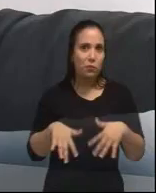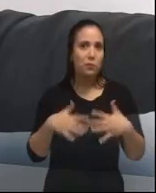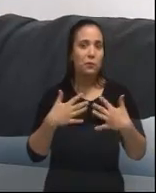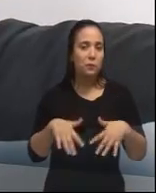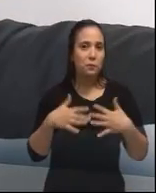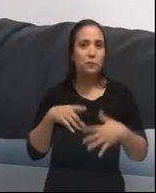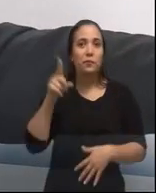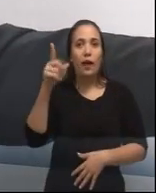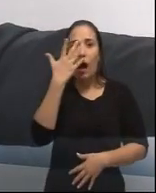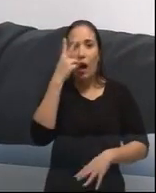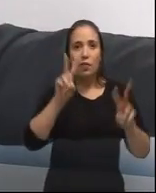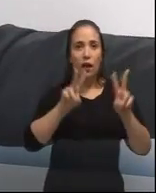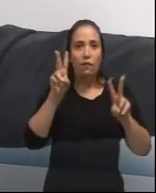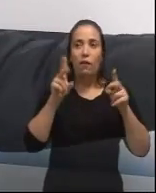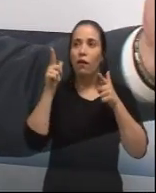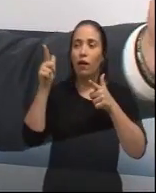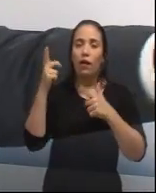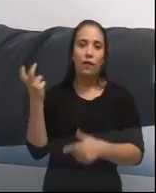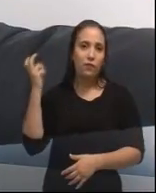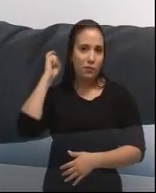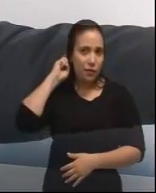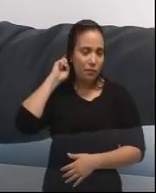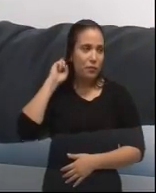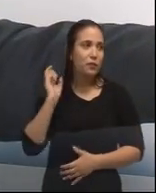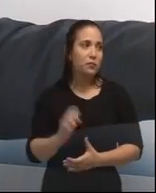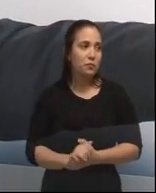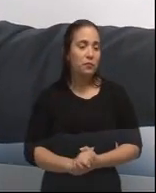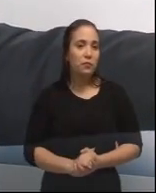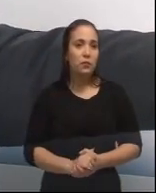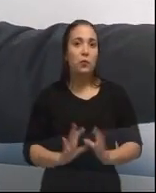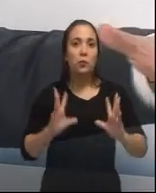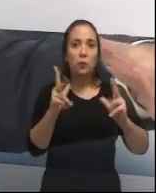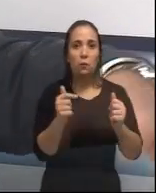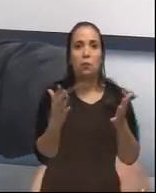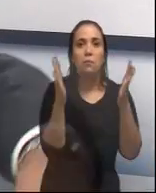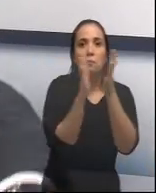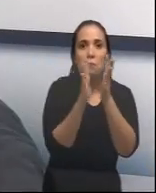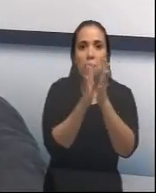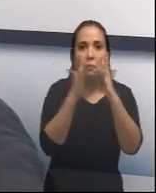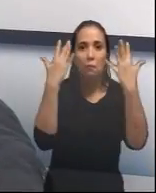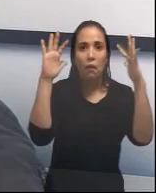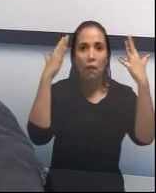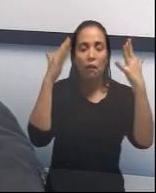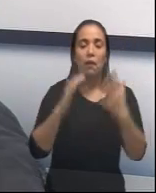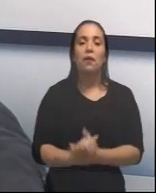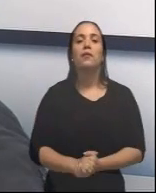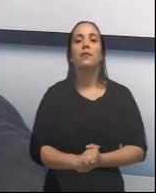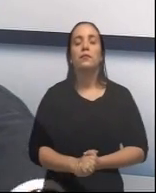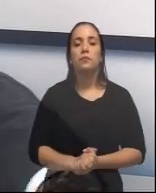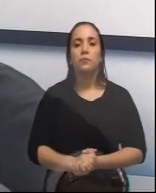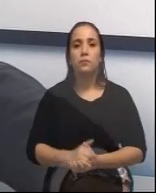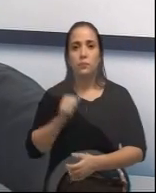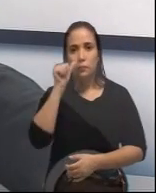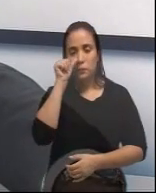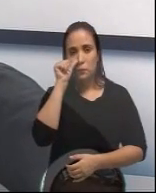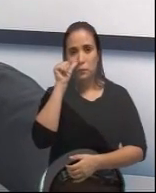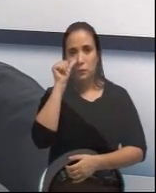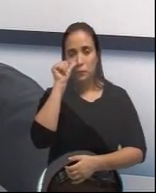na Marquês de Sapucaí, vai de lascar esse país. Aplaudido, né? E aplaudido. O vampirão, o Temer,